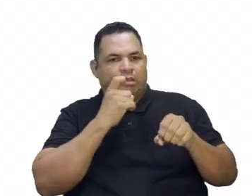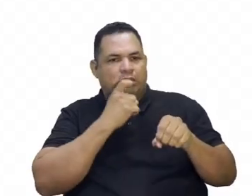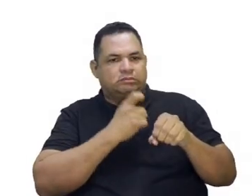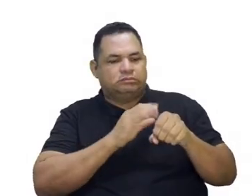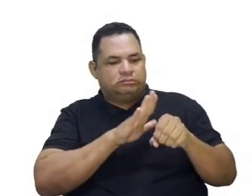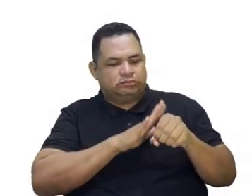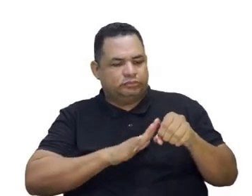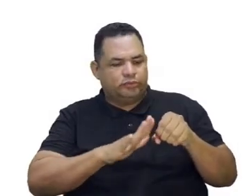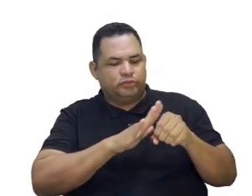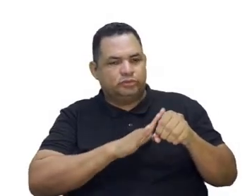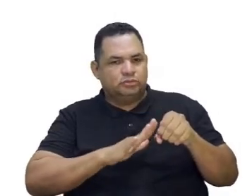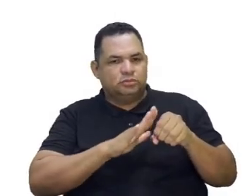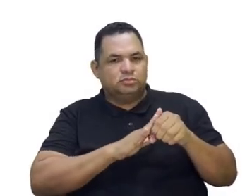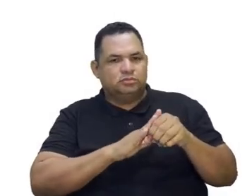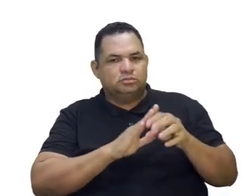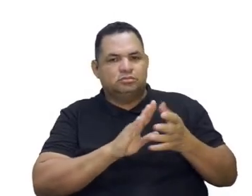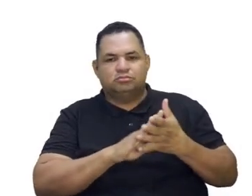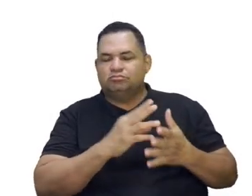maciças,